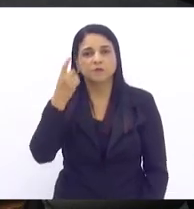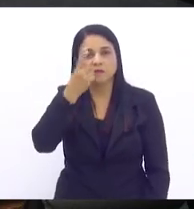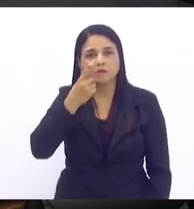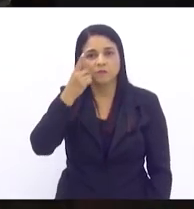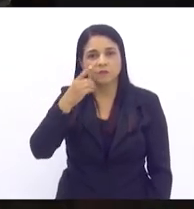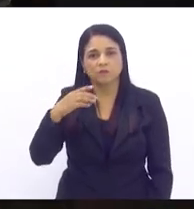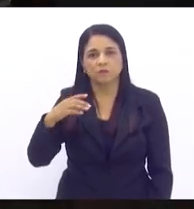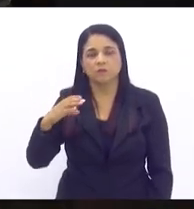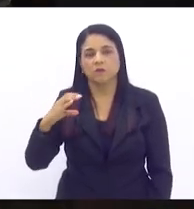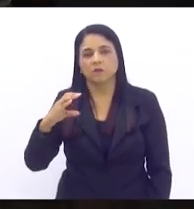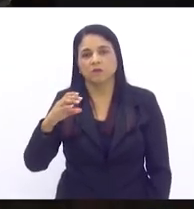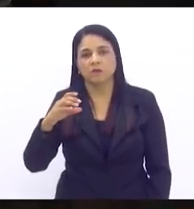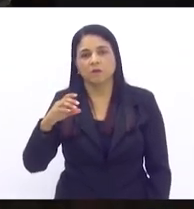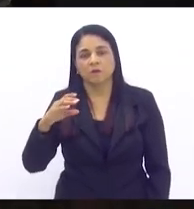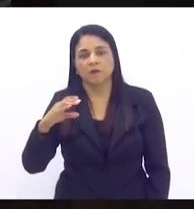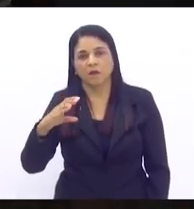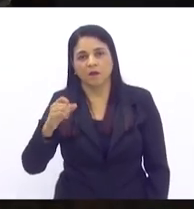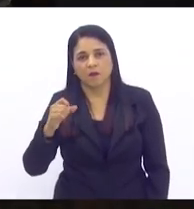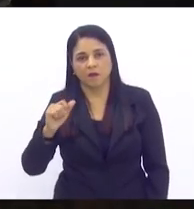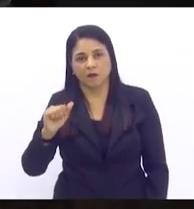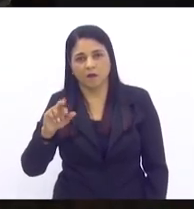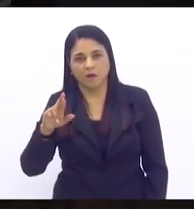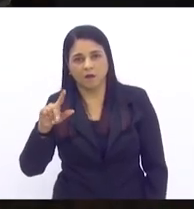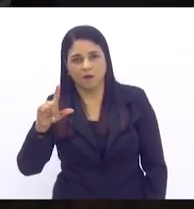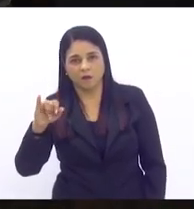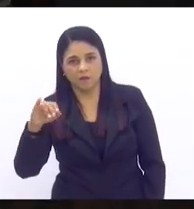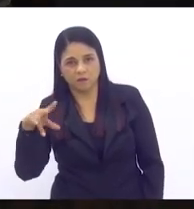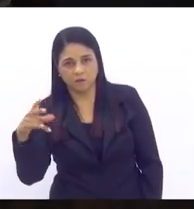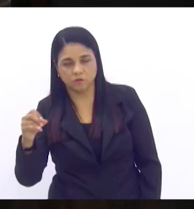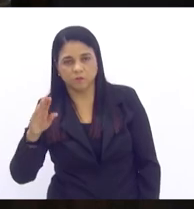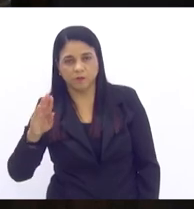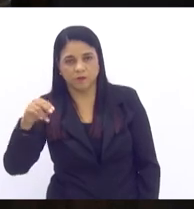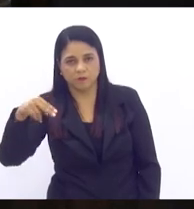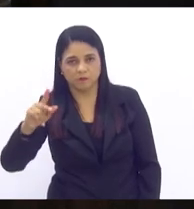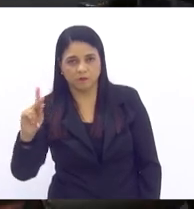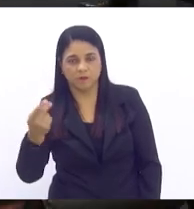Deputado Carlinhos BNH, deputado Rodrigo